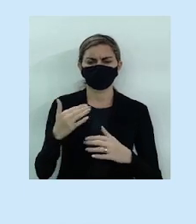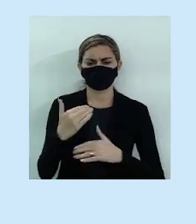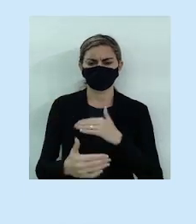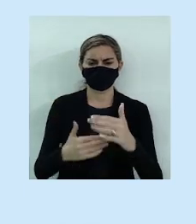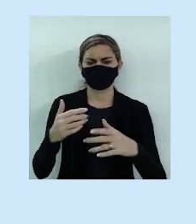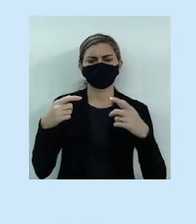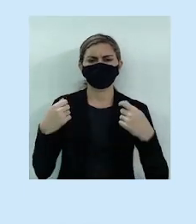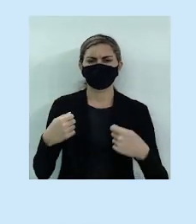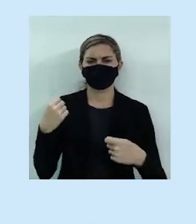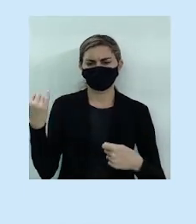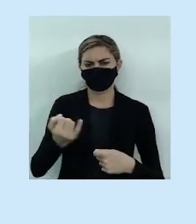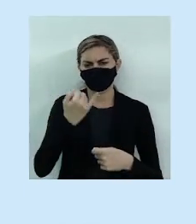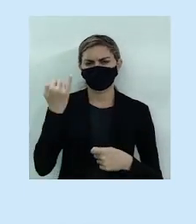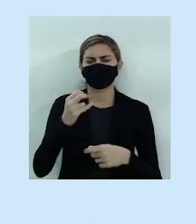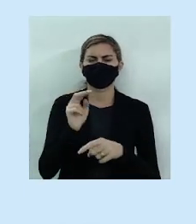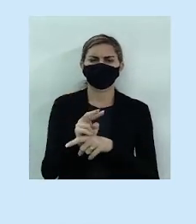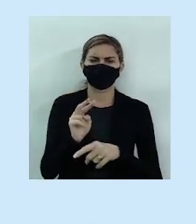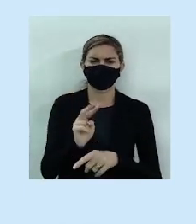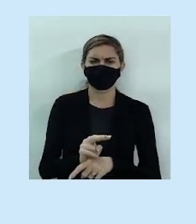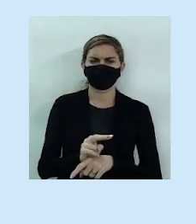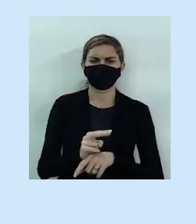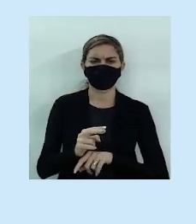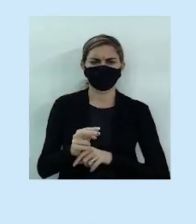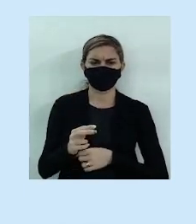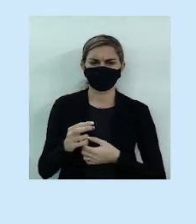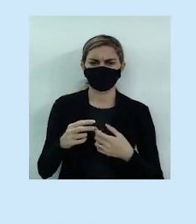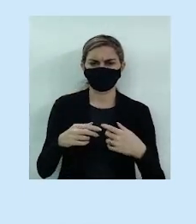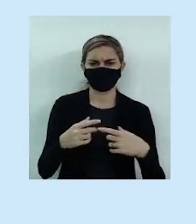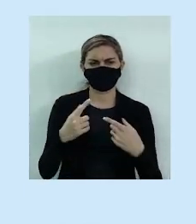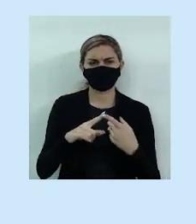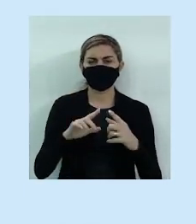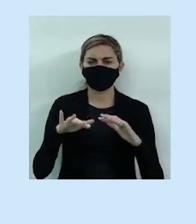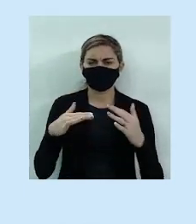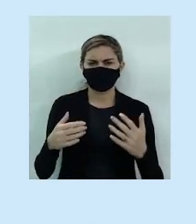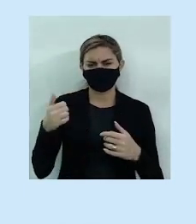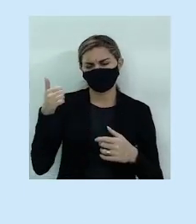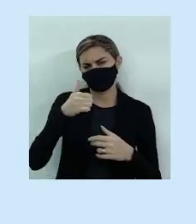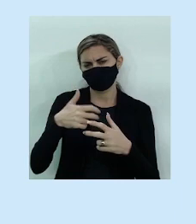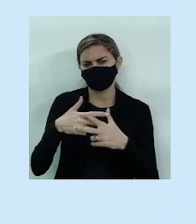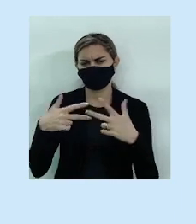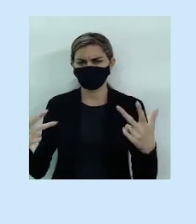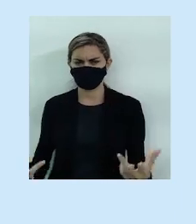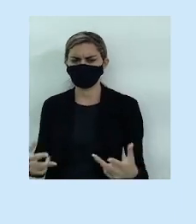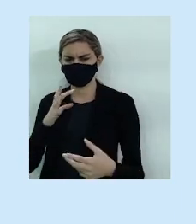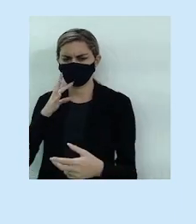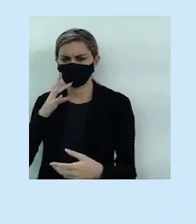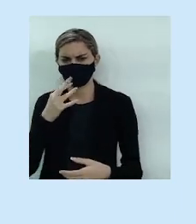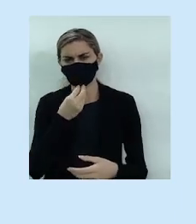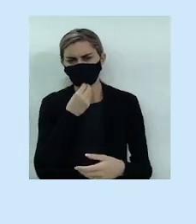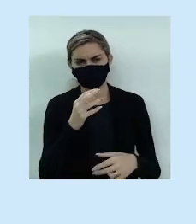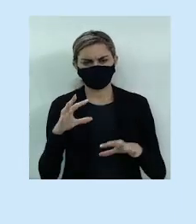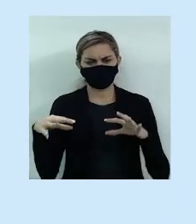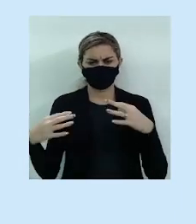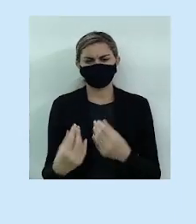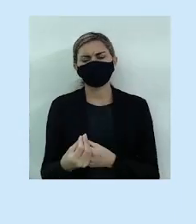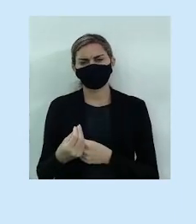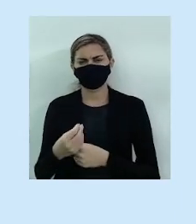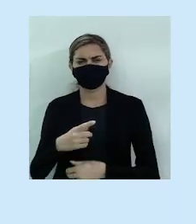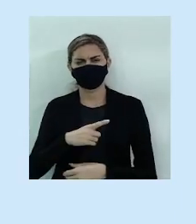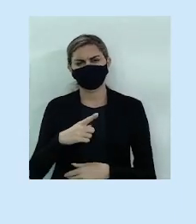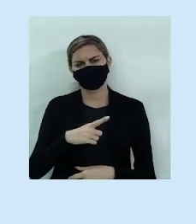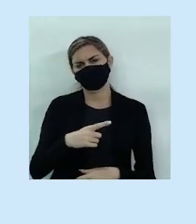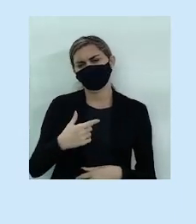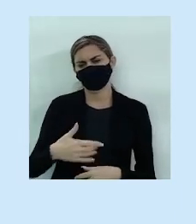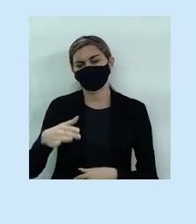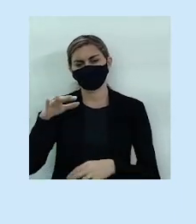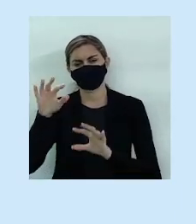passos essenciais para a preservação e a conservação desse acervo? Então a primeira coisa, além de conhecer tudo que aquele acervo tem, a gente